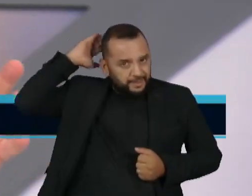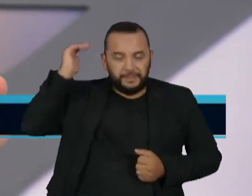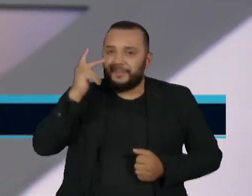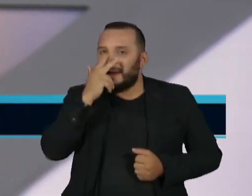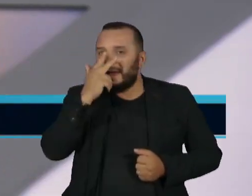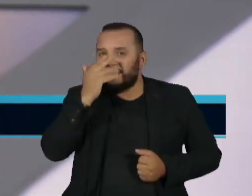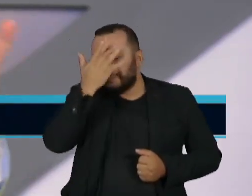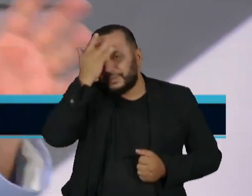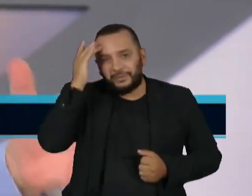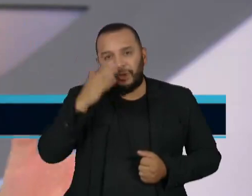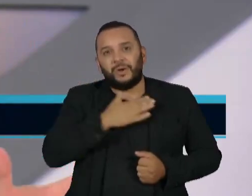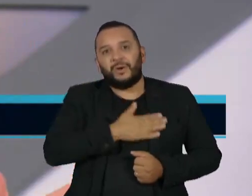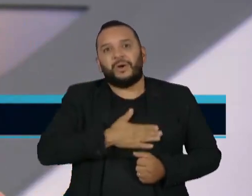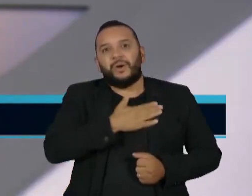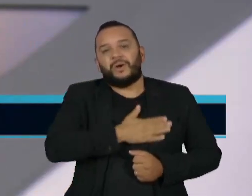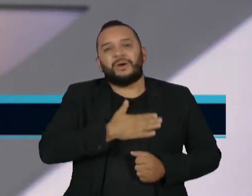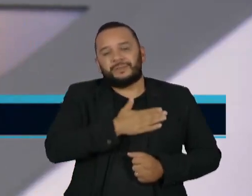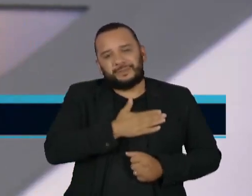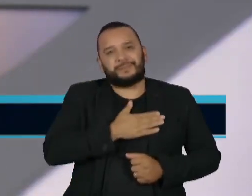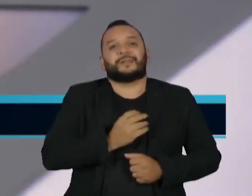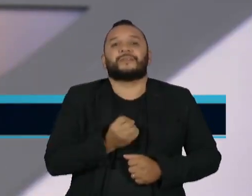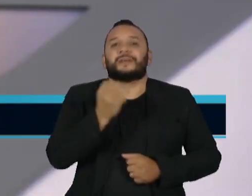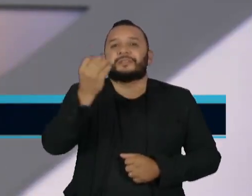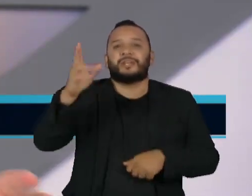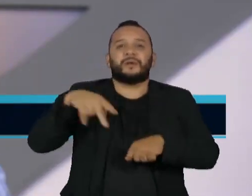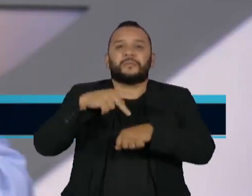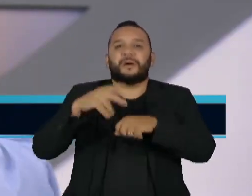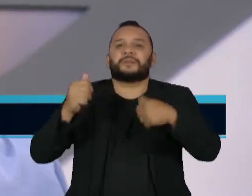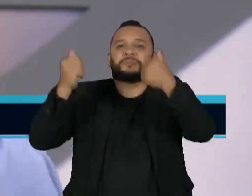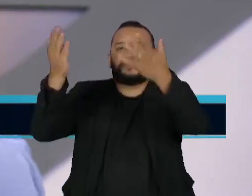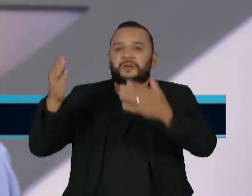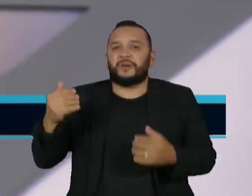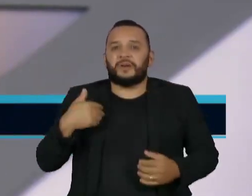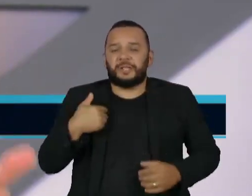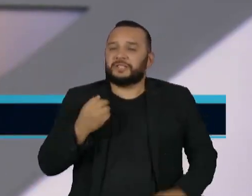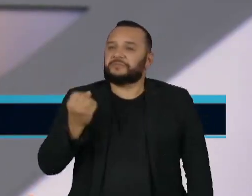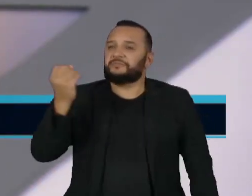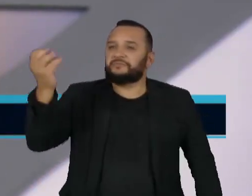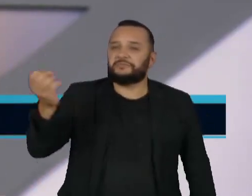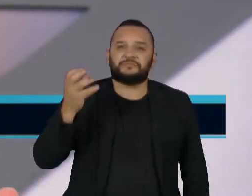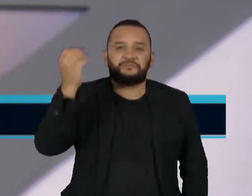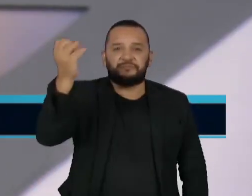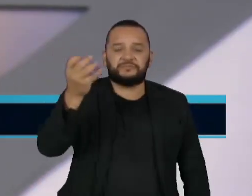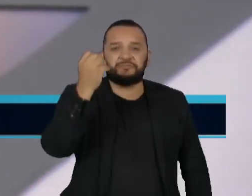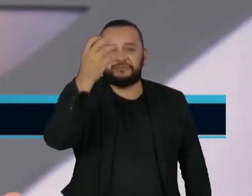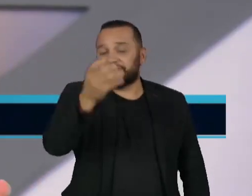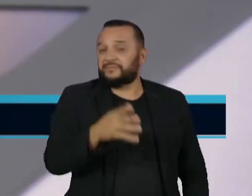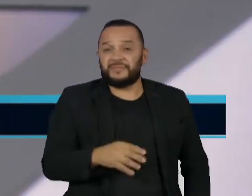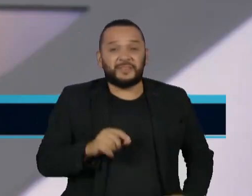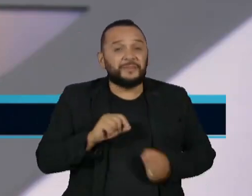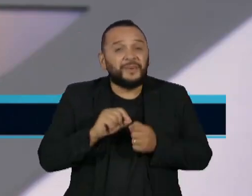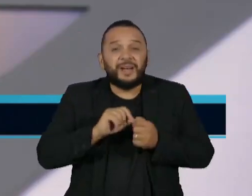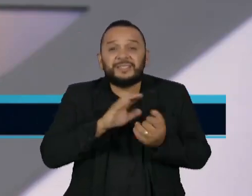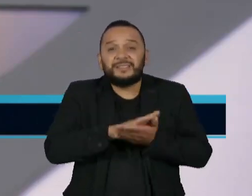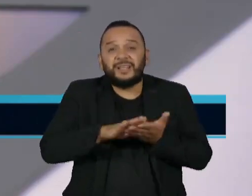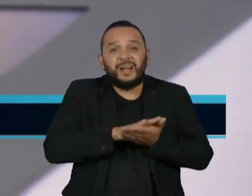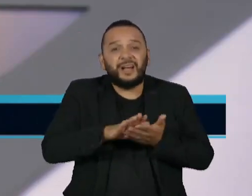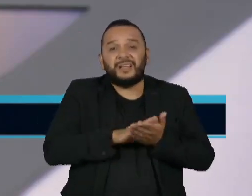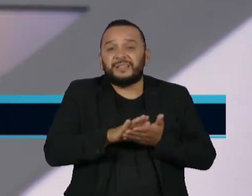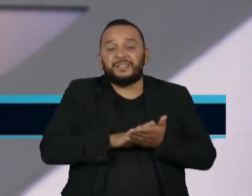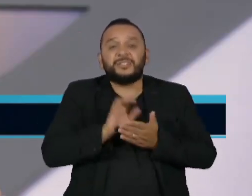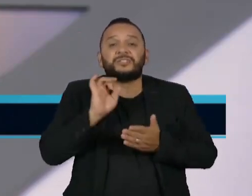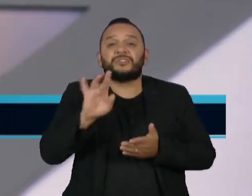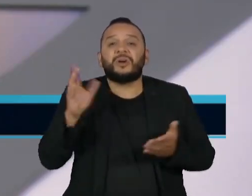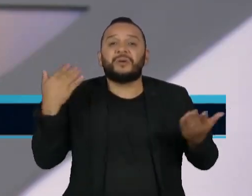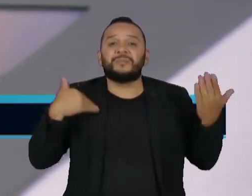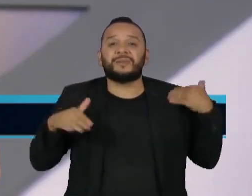galera que gosta de entrar nos bondes, assim, que produzem muito ruído e pouco resultado. O